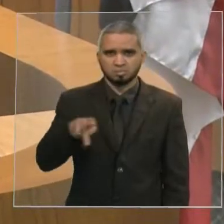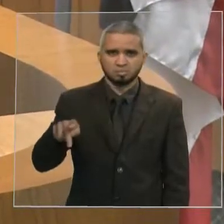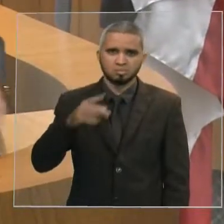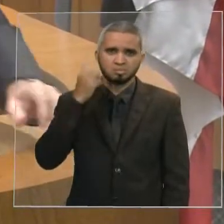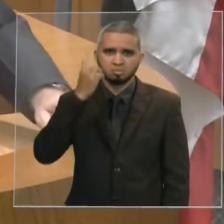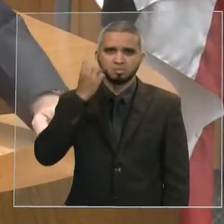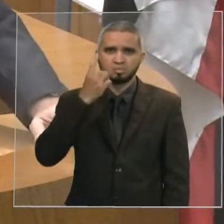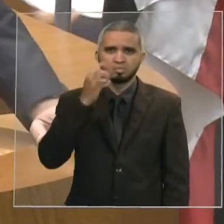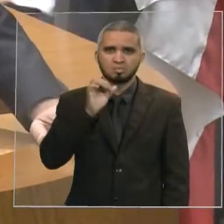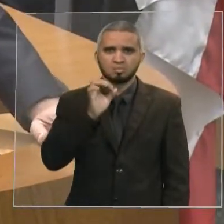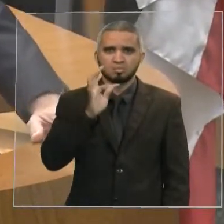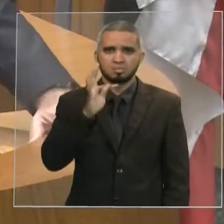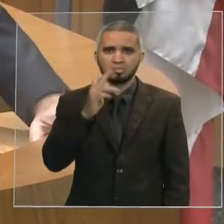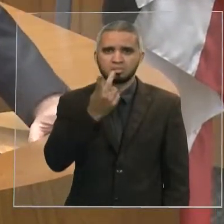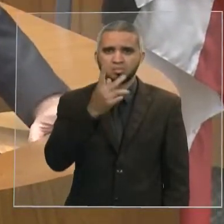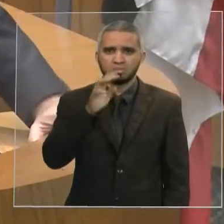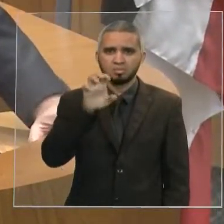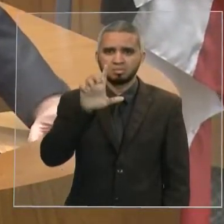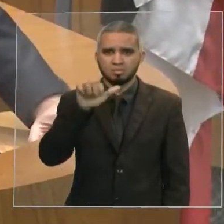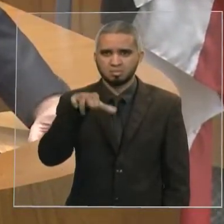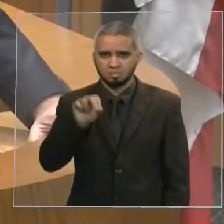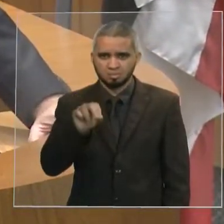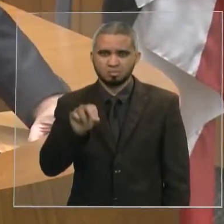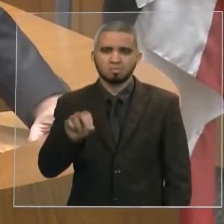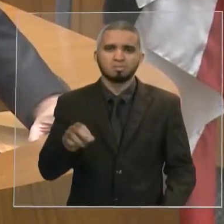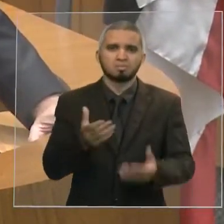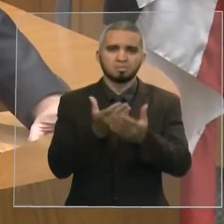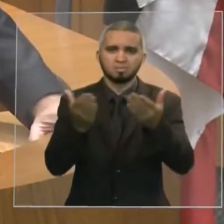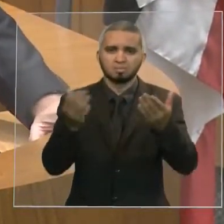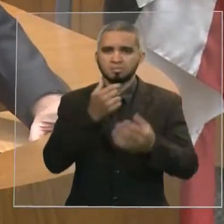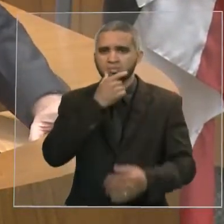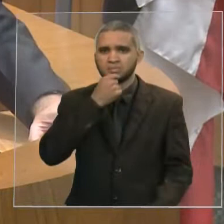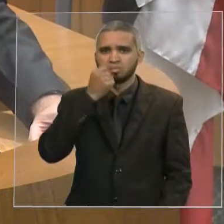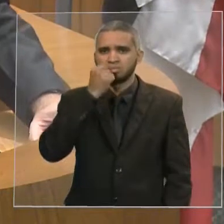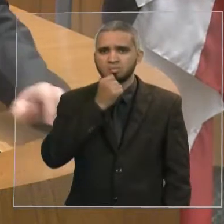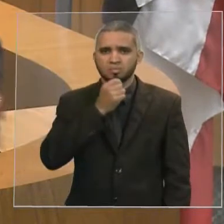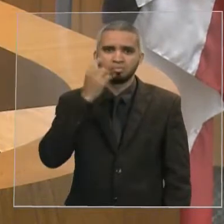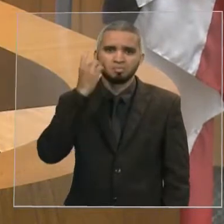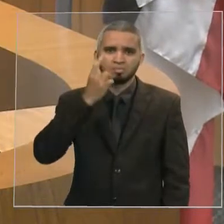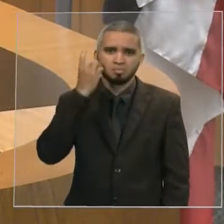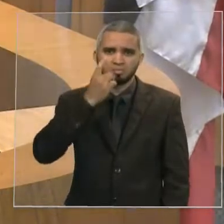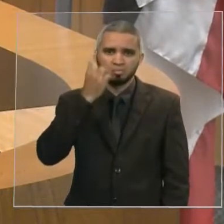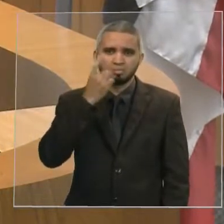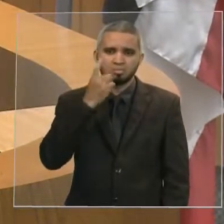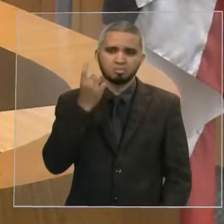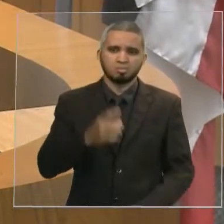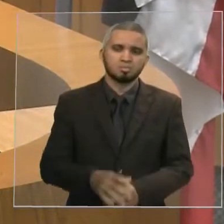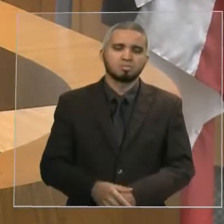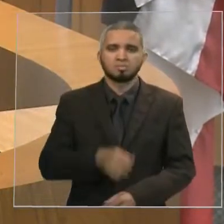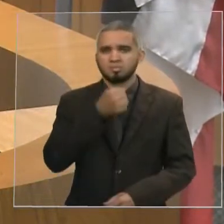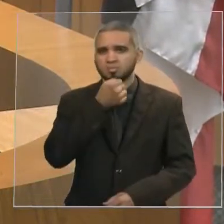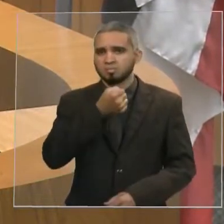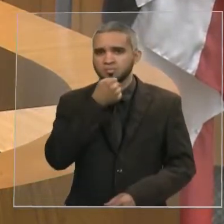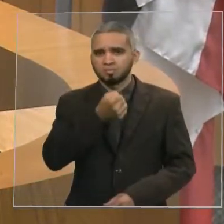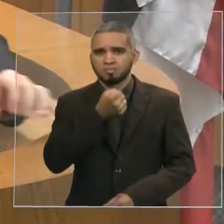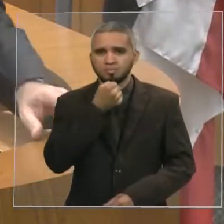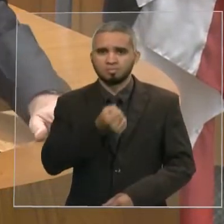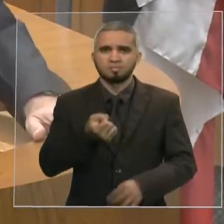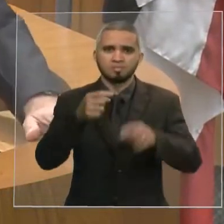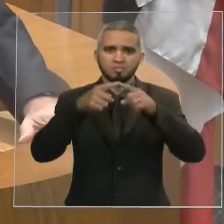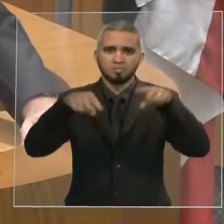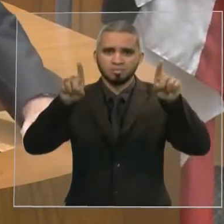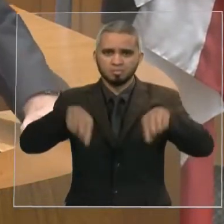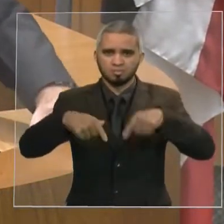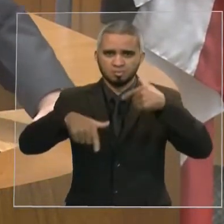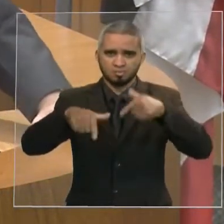senhores deputados, galeria, imprensa, funcionários queridos desta casa e telespectadores